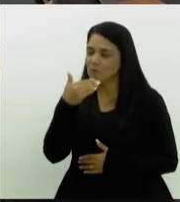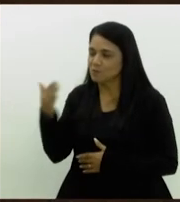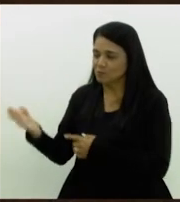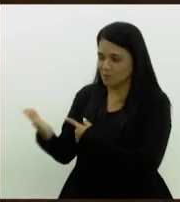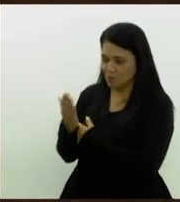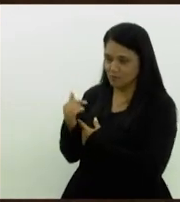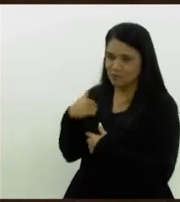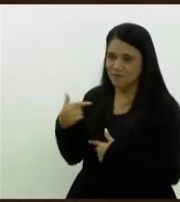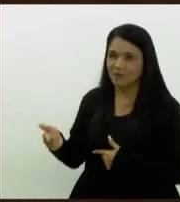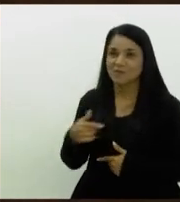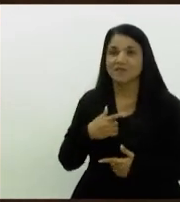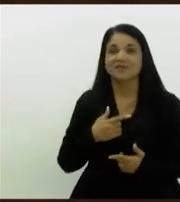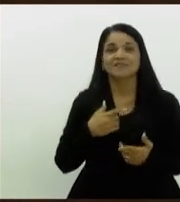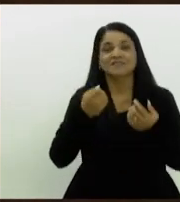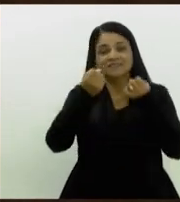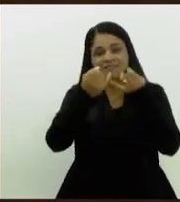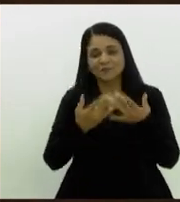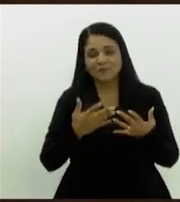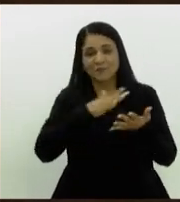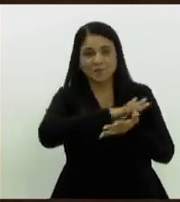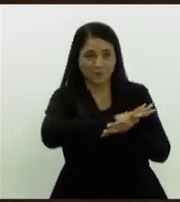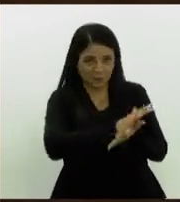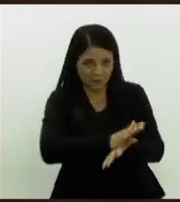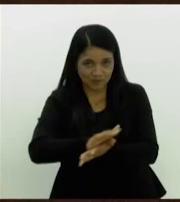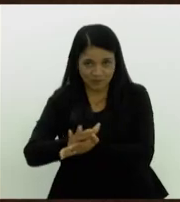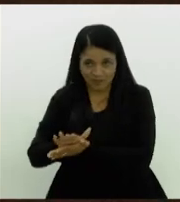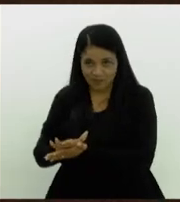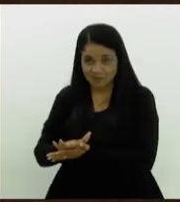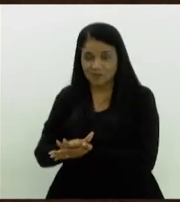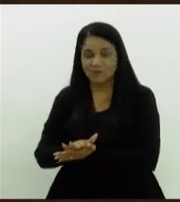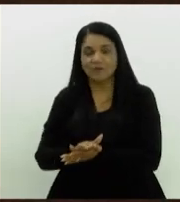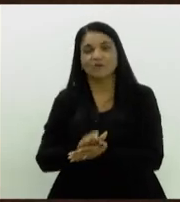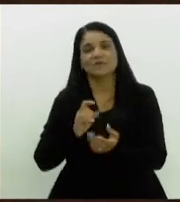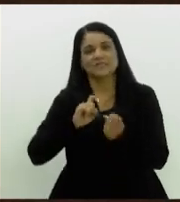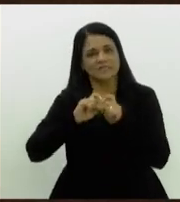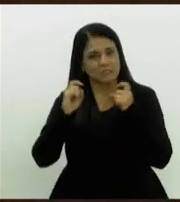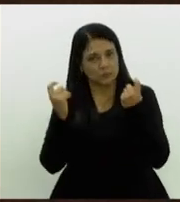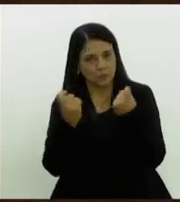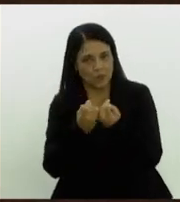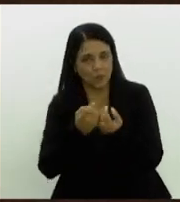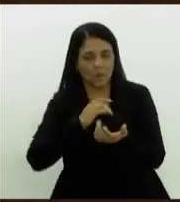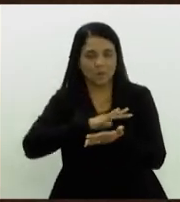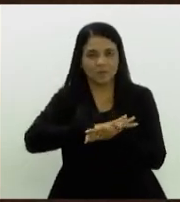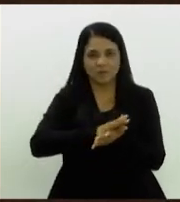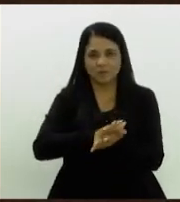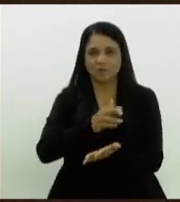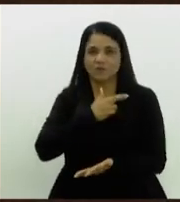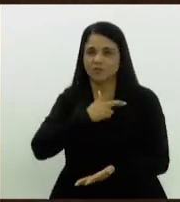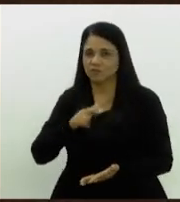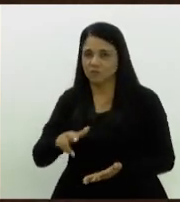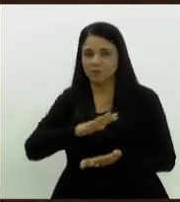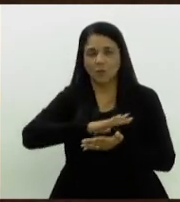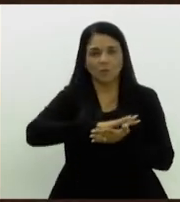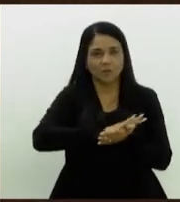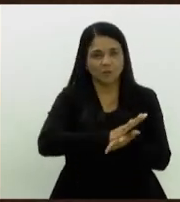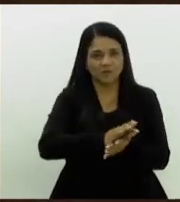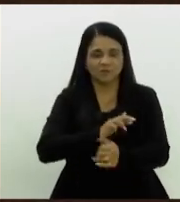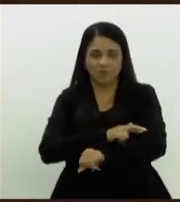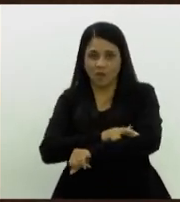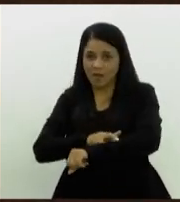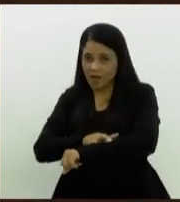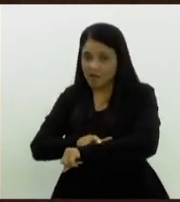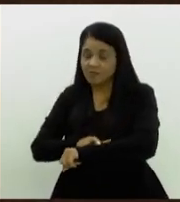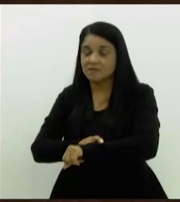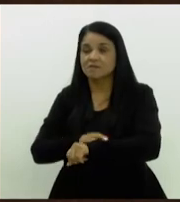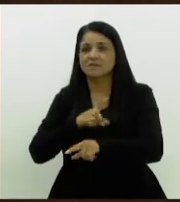em preconceito, a gente se refere ao preconceito sexual, preconceito religioso, preconceito de raça,